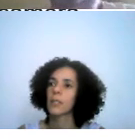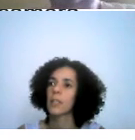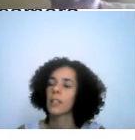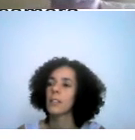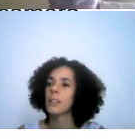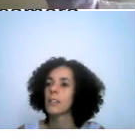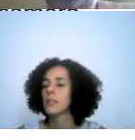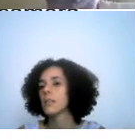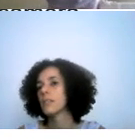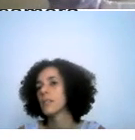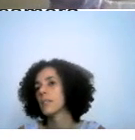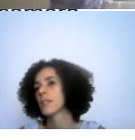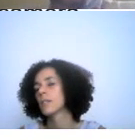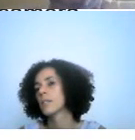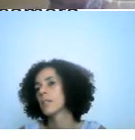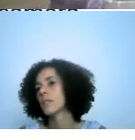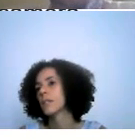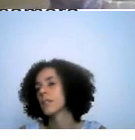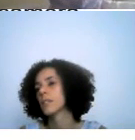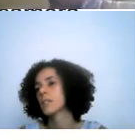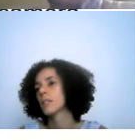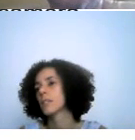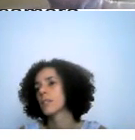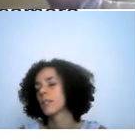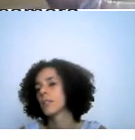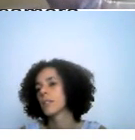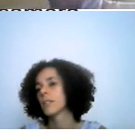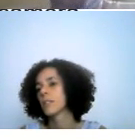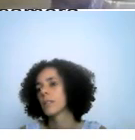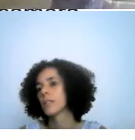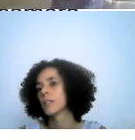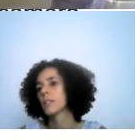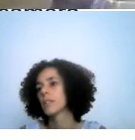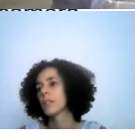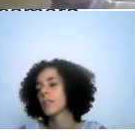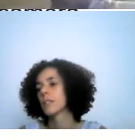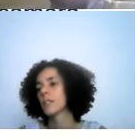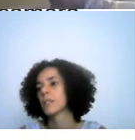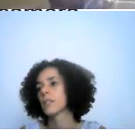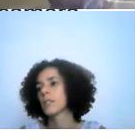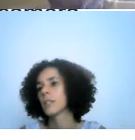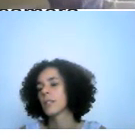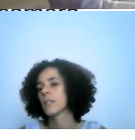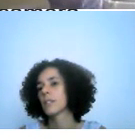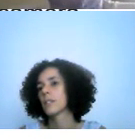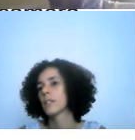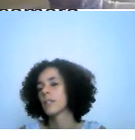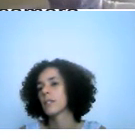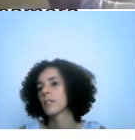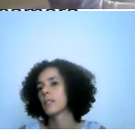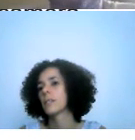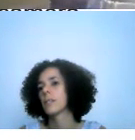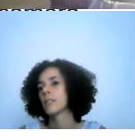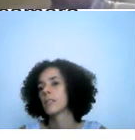Além disso, essas espécies exóticas elas vão afetar a biodiversidade. Então, desde 1600, a gente vê um declínio